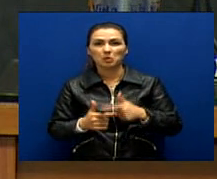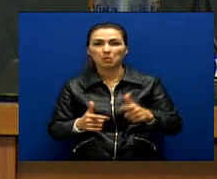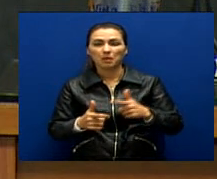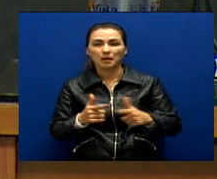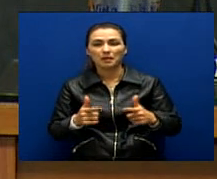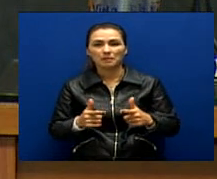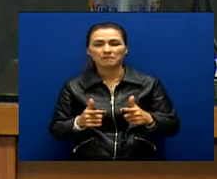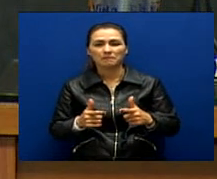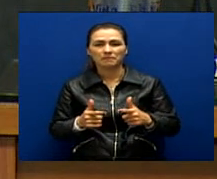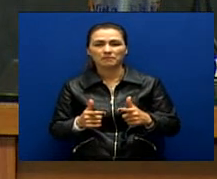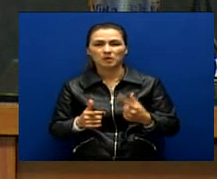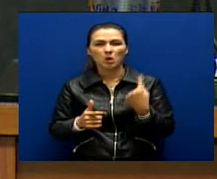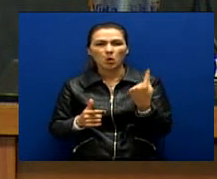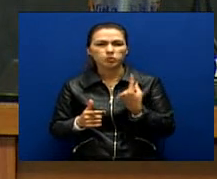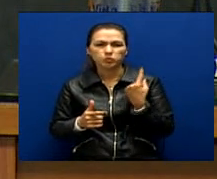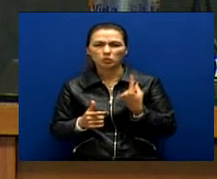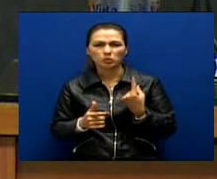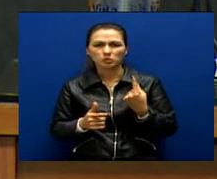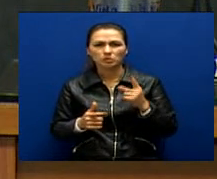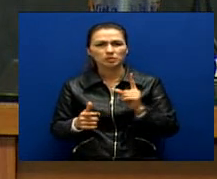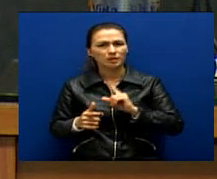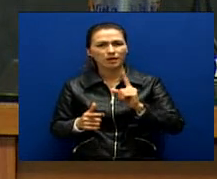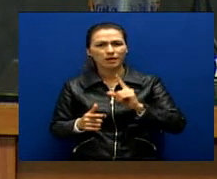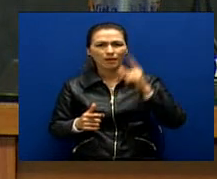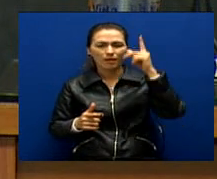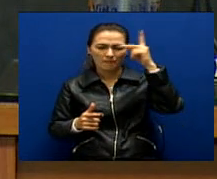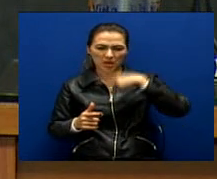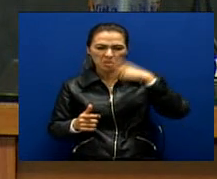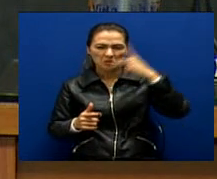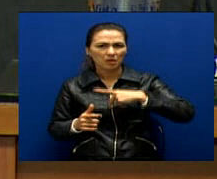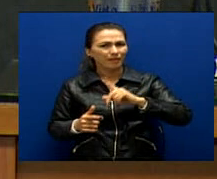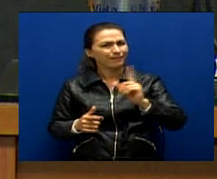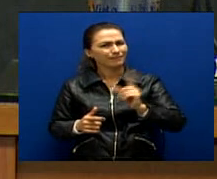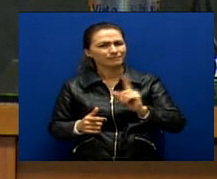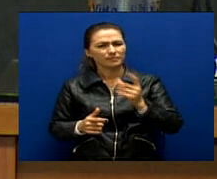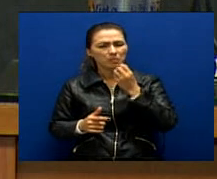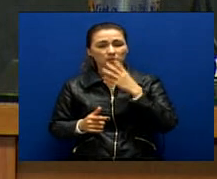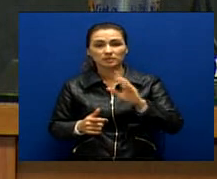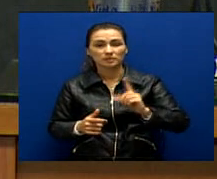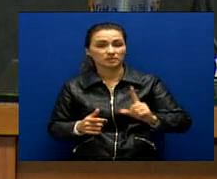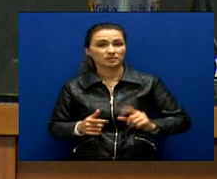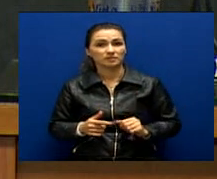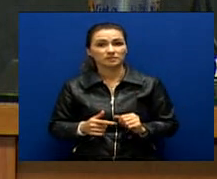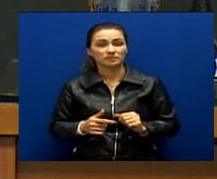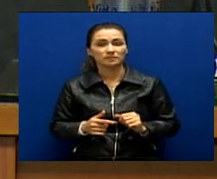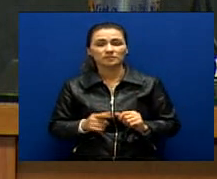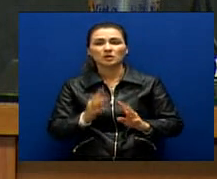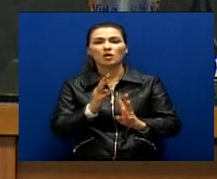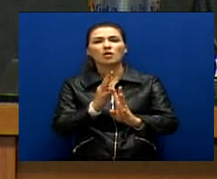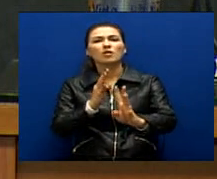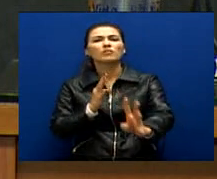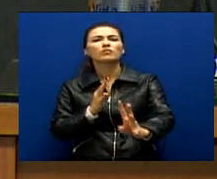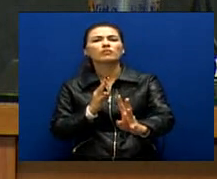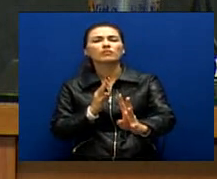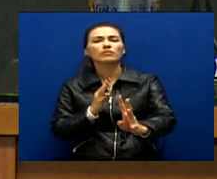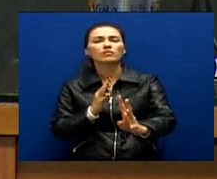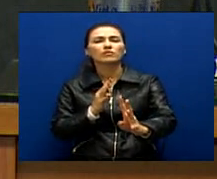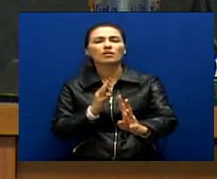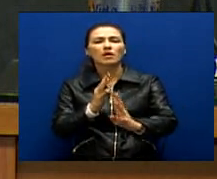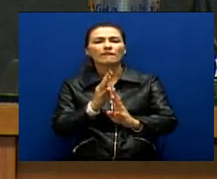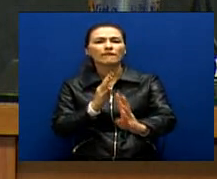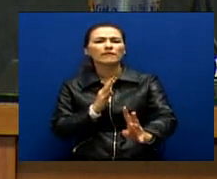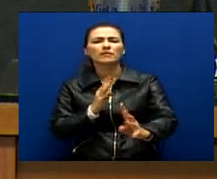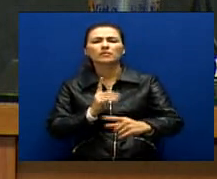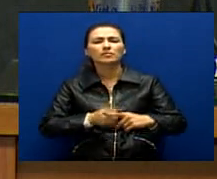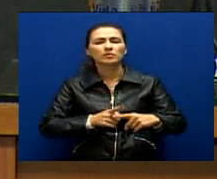possível enxergar as razões estruturais disse olha porque tem espera para cirurgia por ter uma fila tem uma oferta menor que um serviço que o